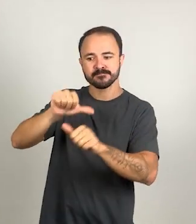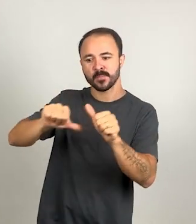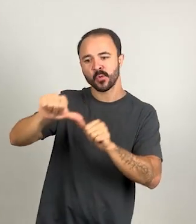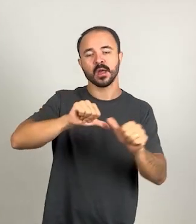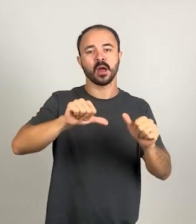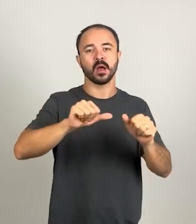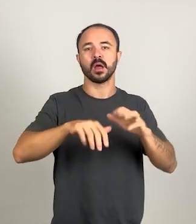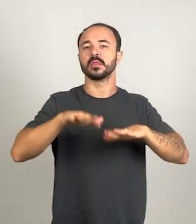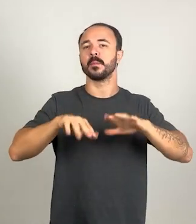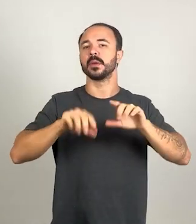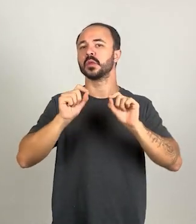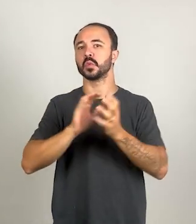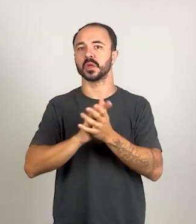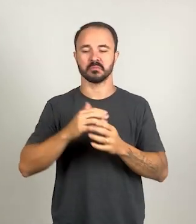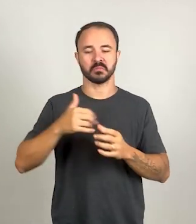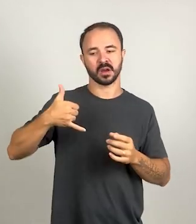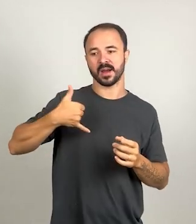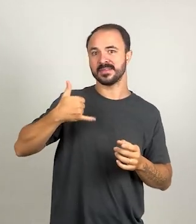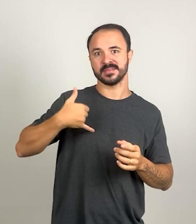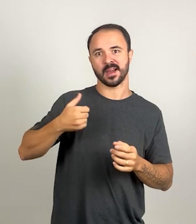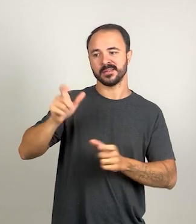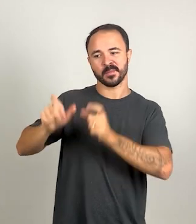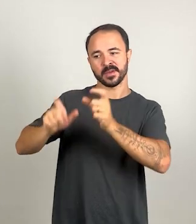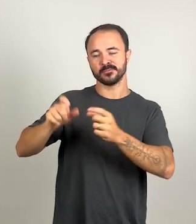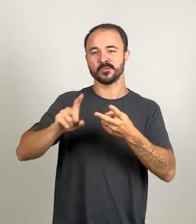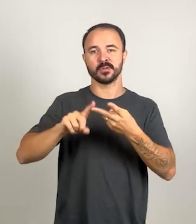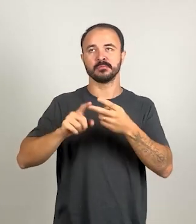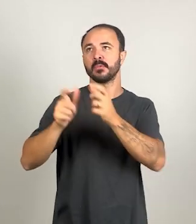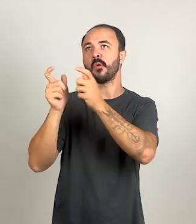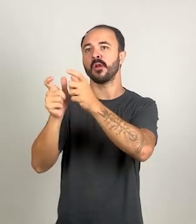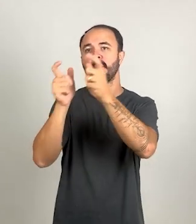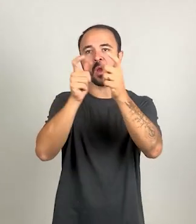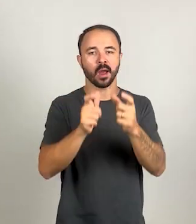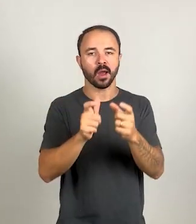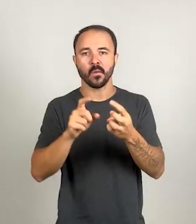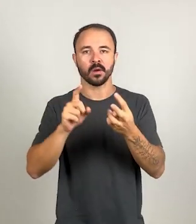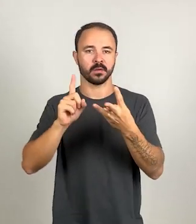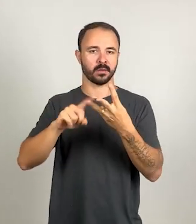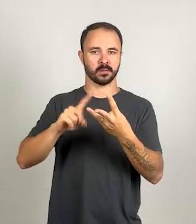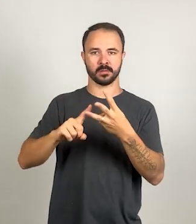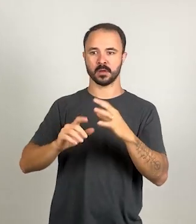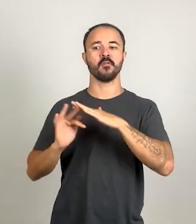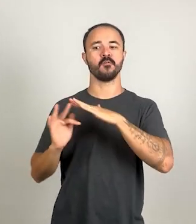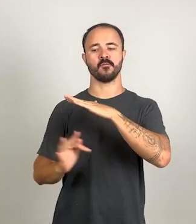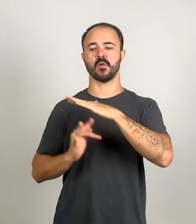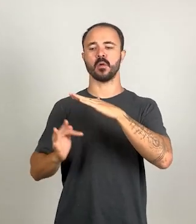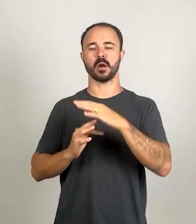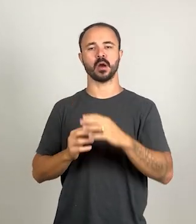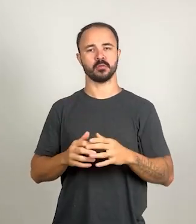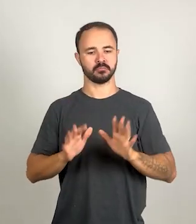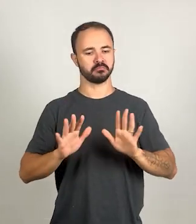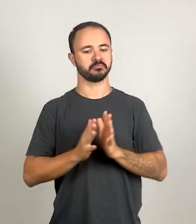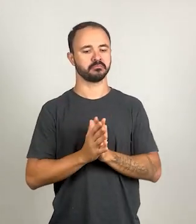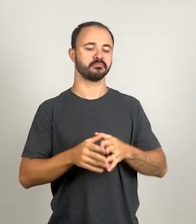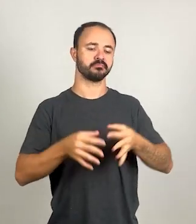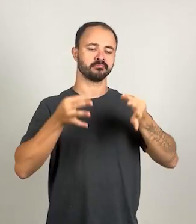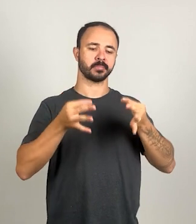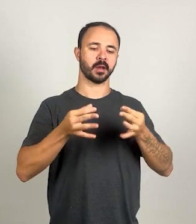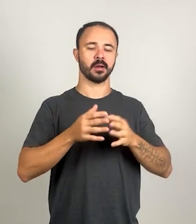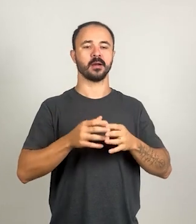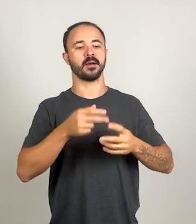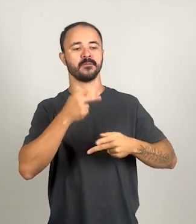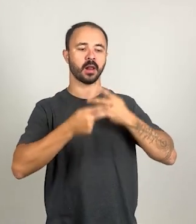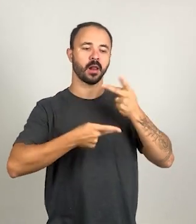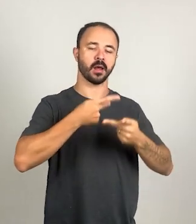a idade a classe social do falante e o grau de formalidade do contexto da comunicação o nosso país